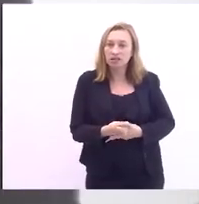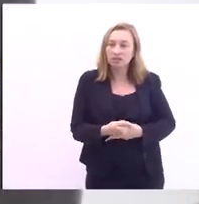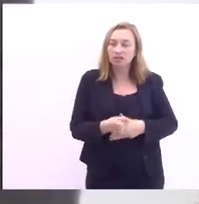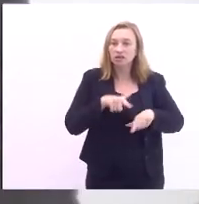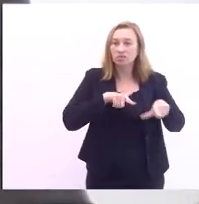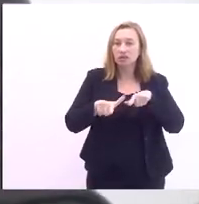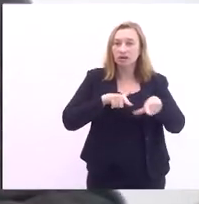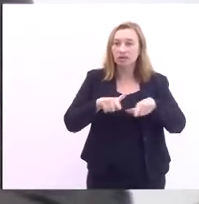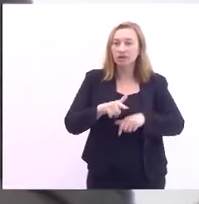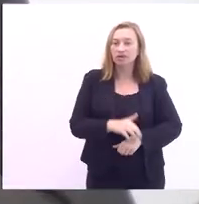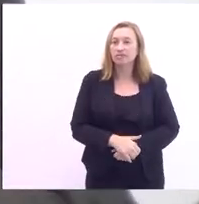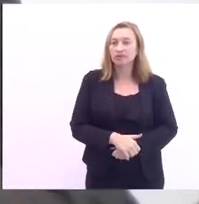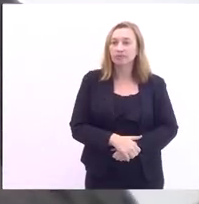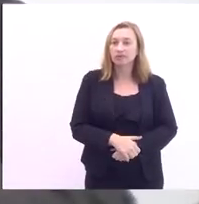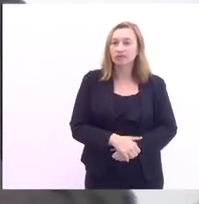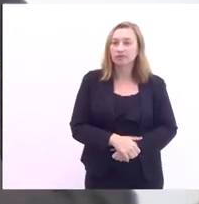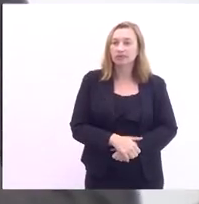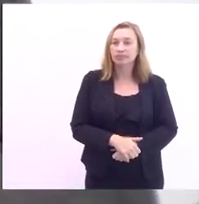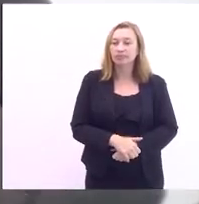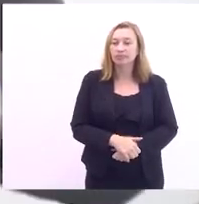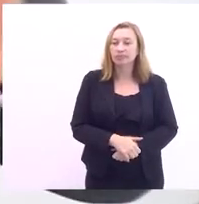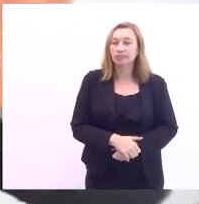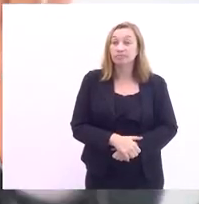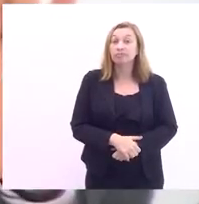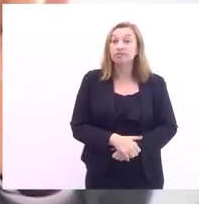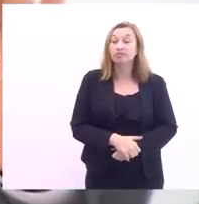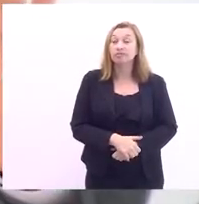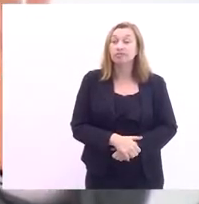prestação do serviço. E aí,